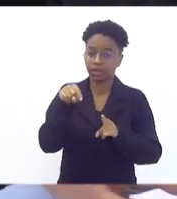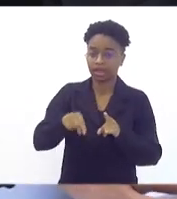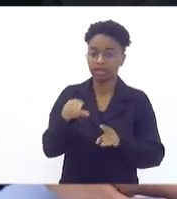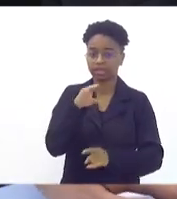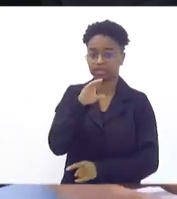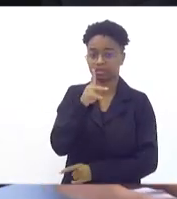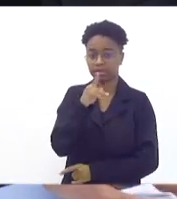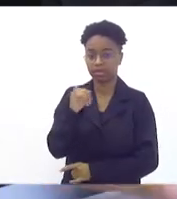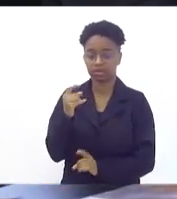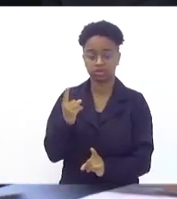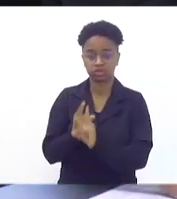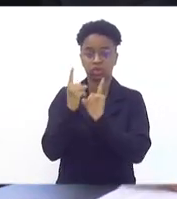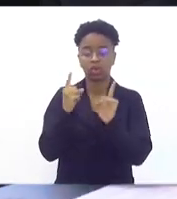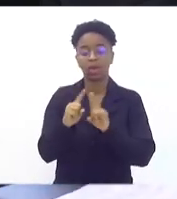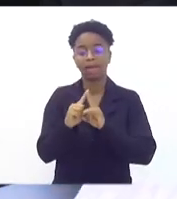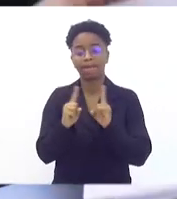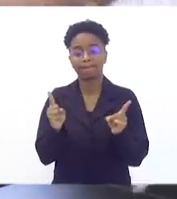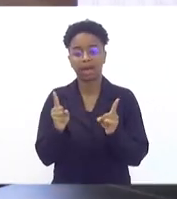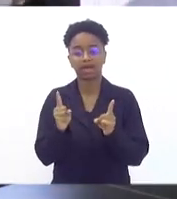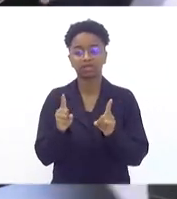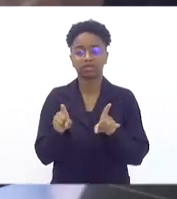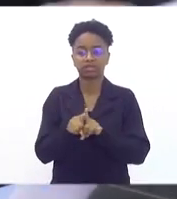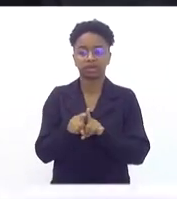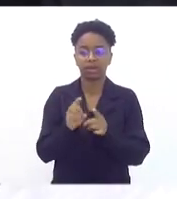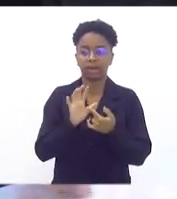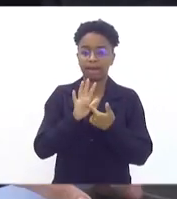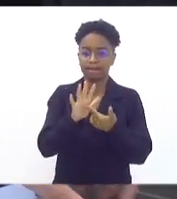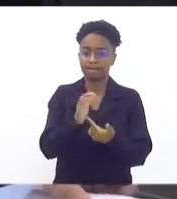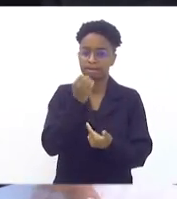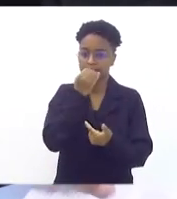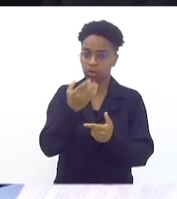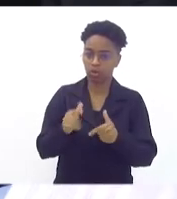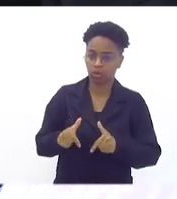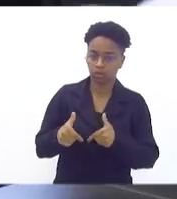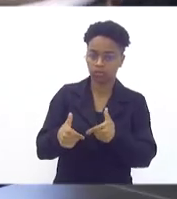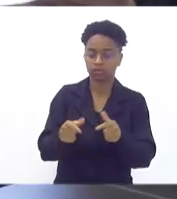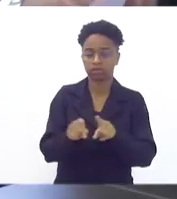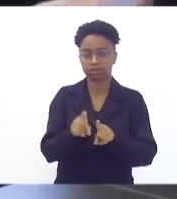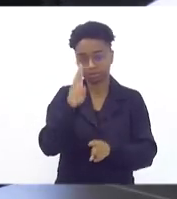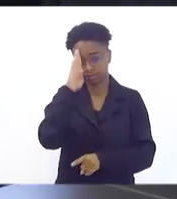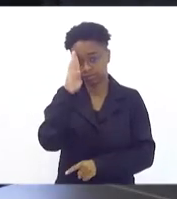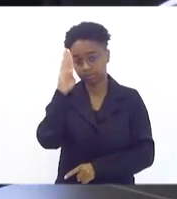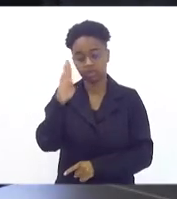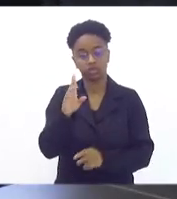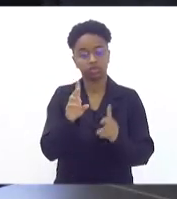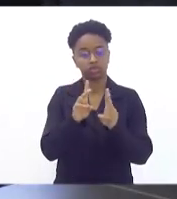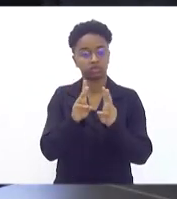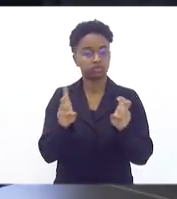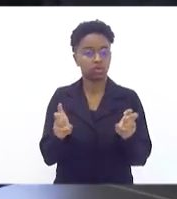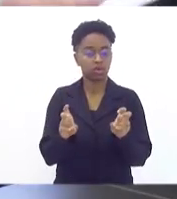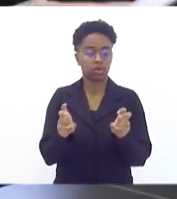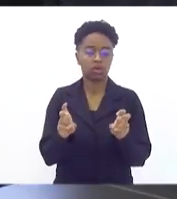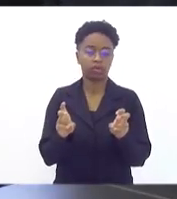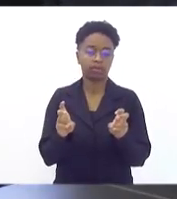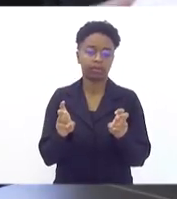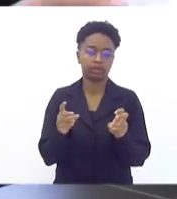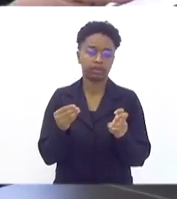CPI mas aprove- apresenta também bons feitos sobretudo No que diz respeito